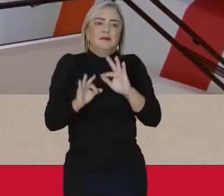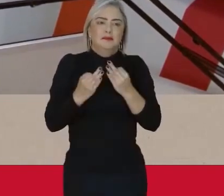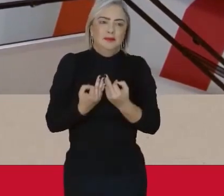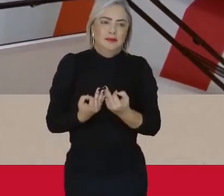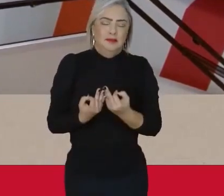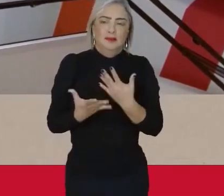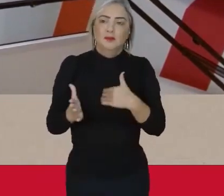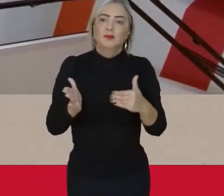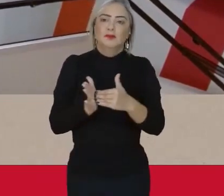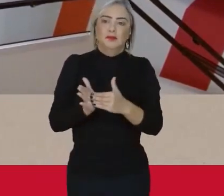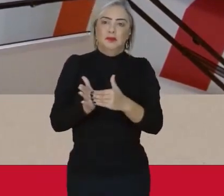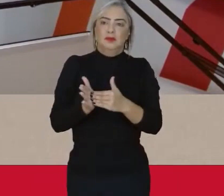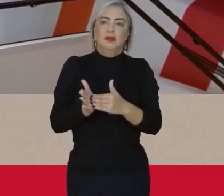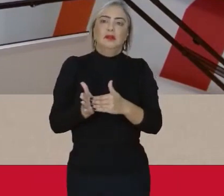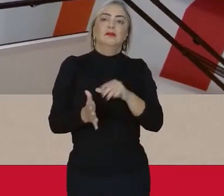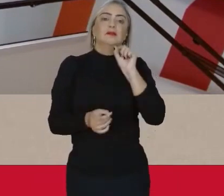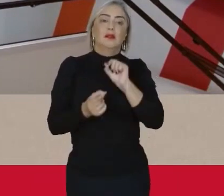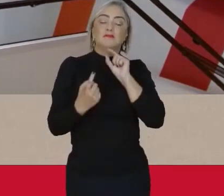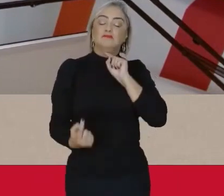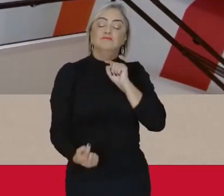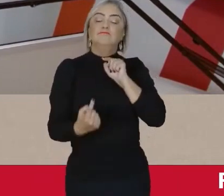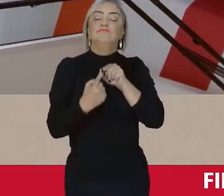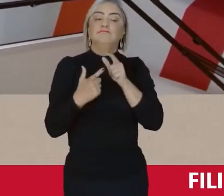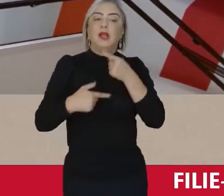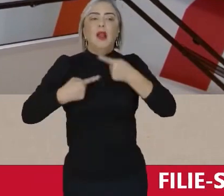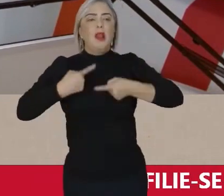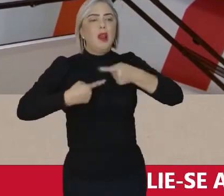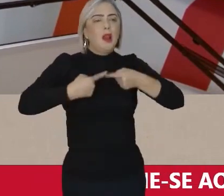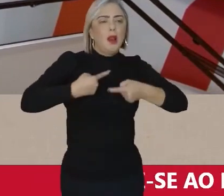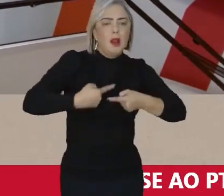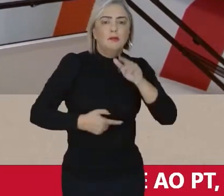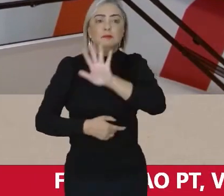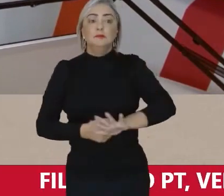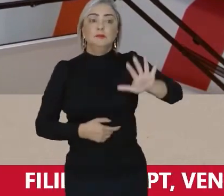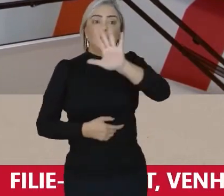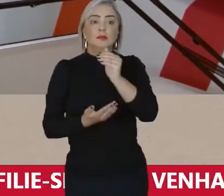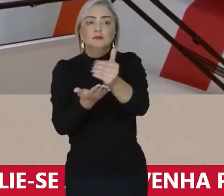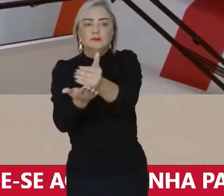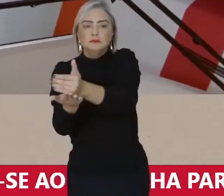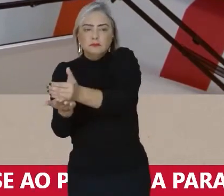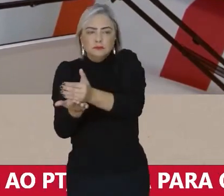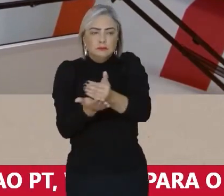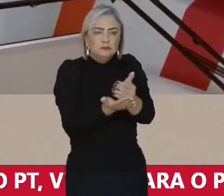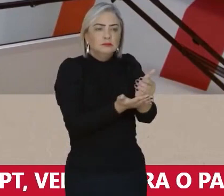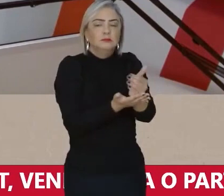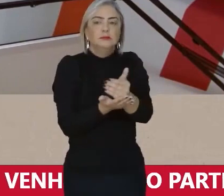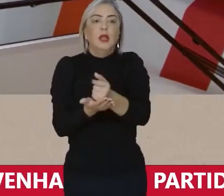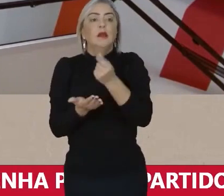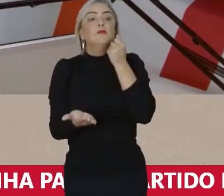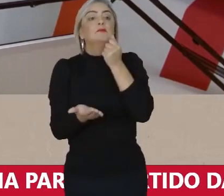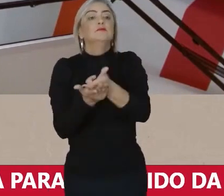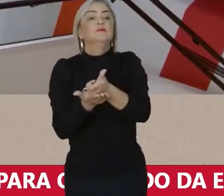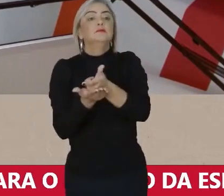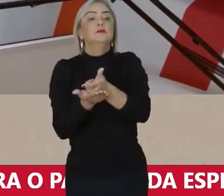Então, tudo isso vai ser objeto de um grande debate nacional e de uma arrecadação que será feita para